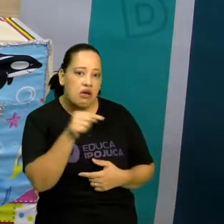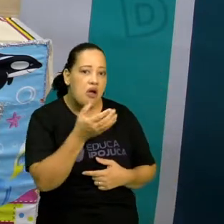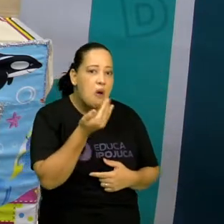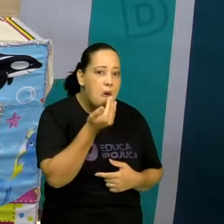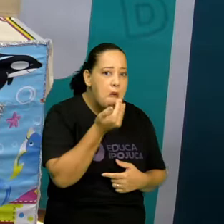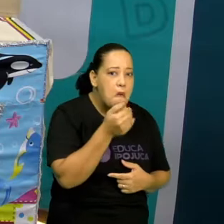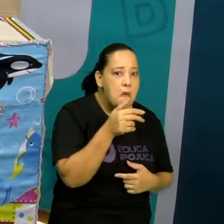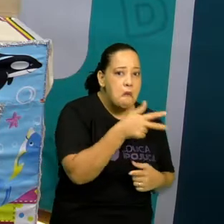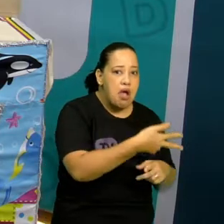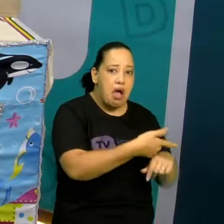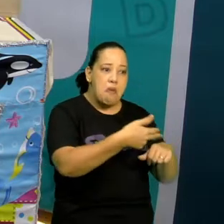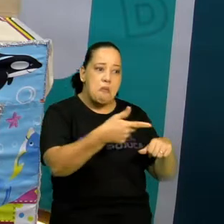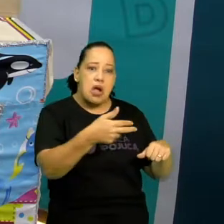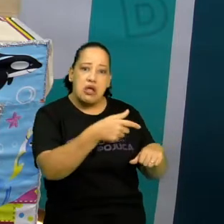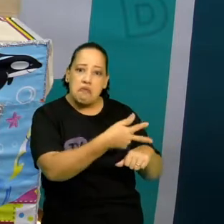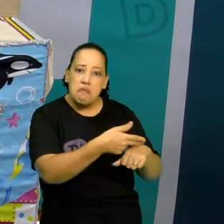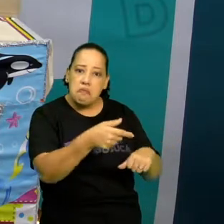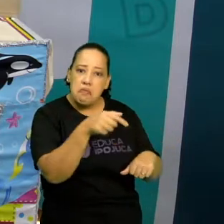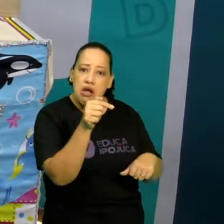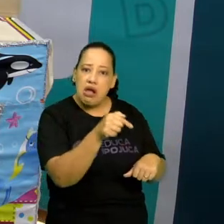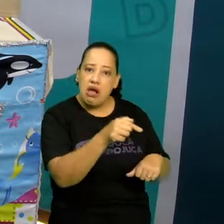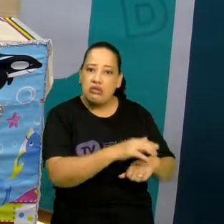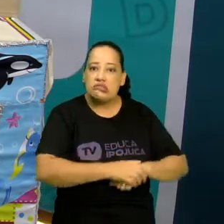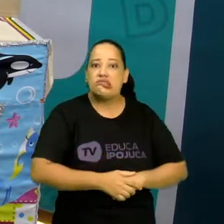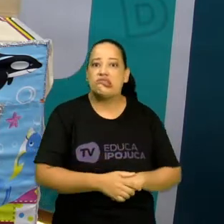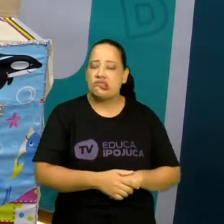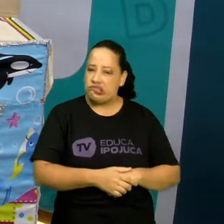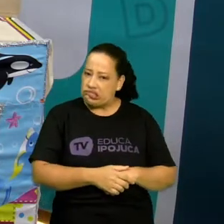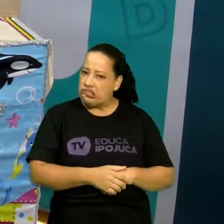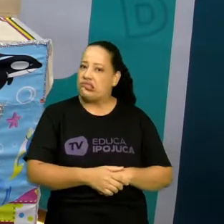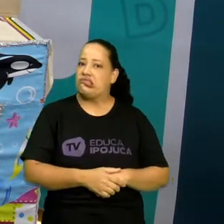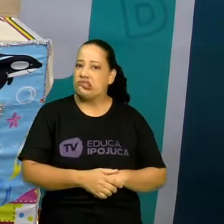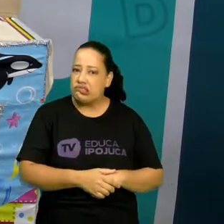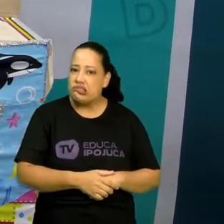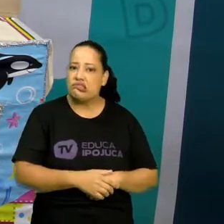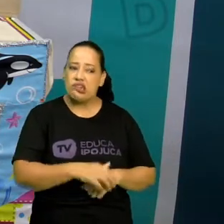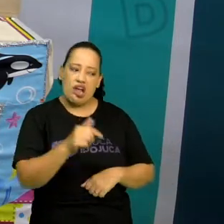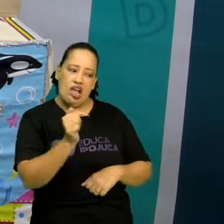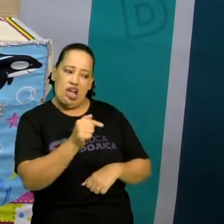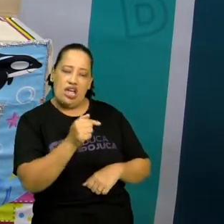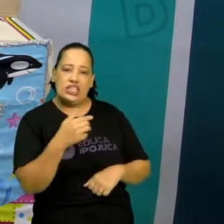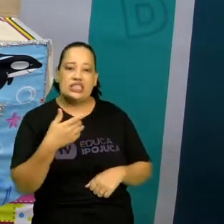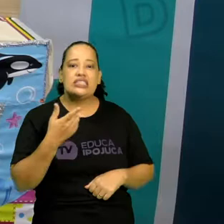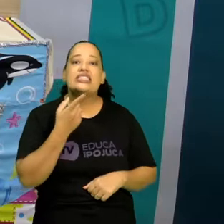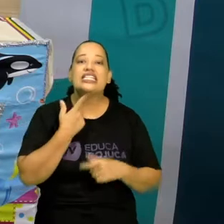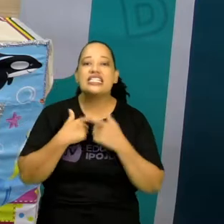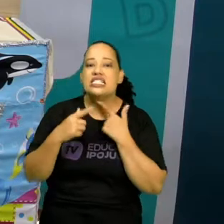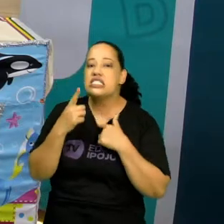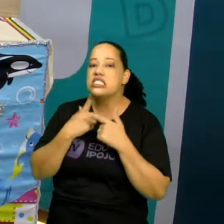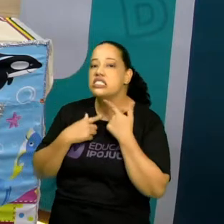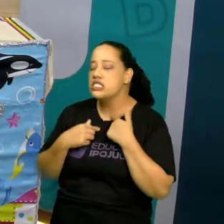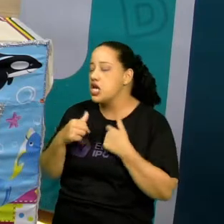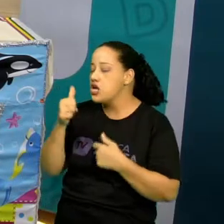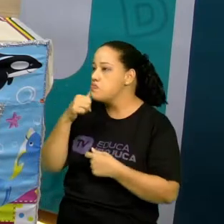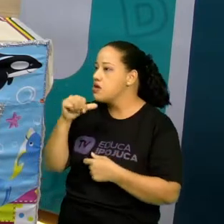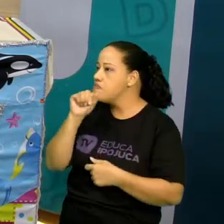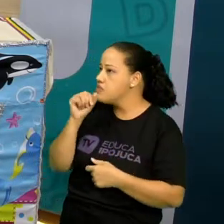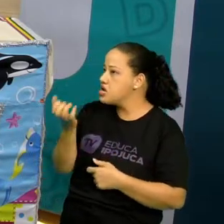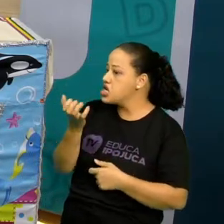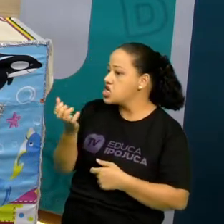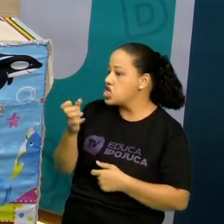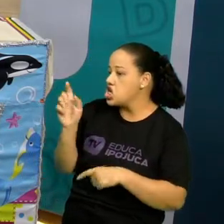somente isso desejo que desejo né não é a minha mamãe te desejo de comer chocolate